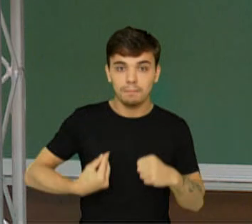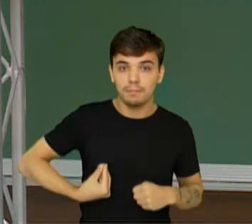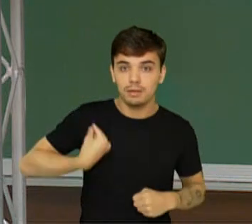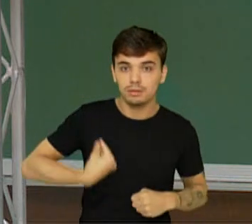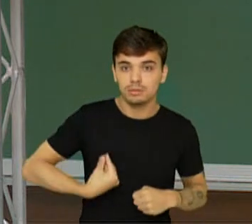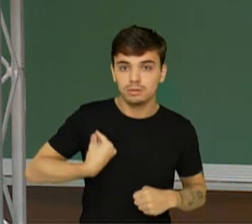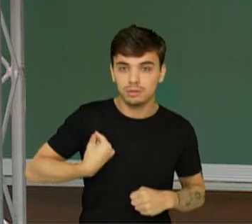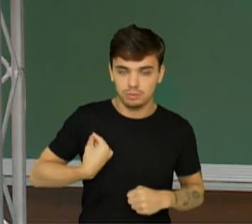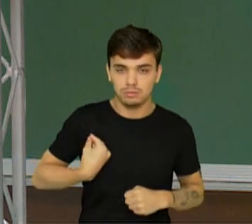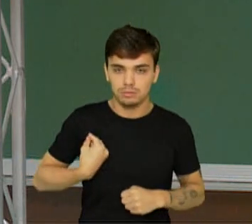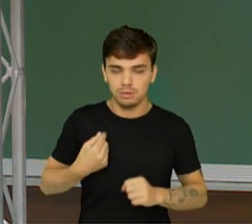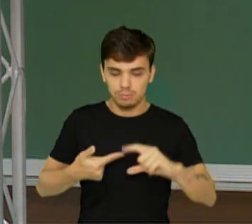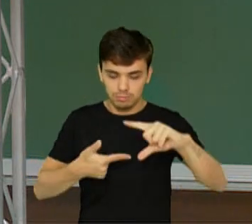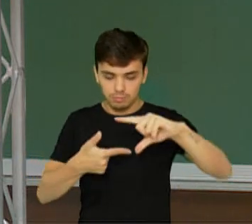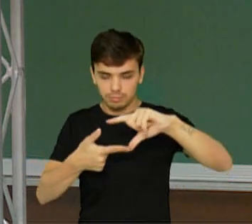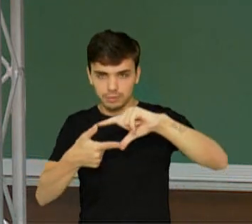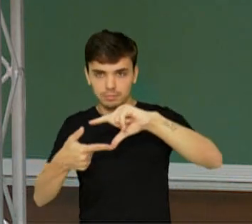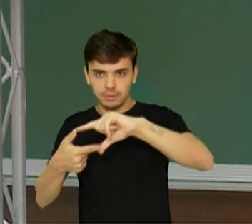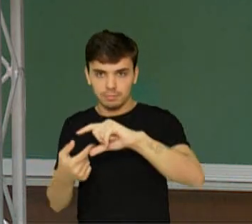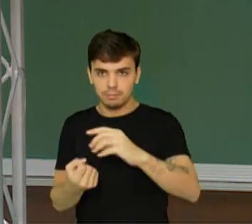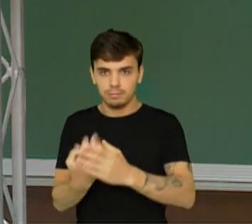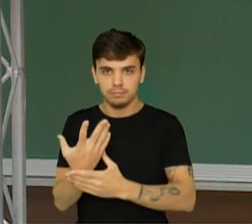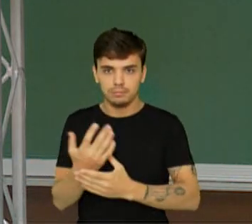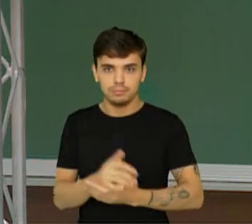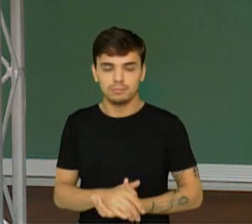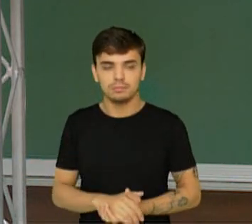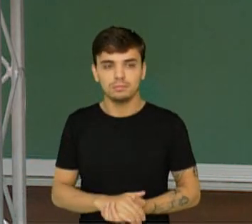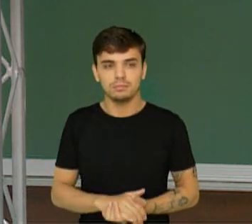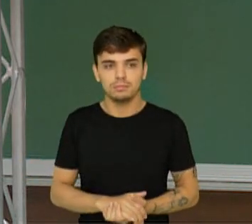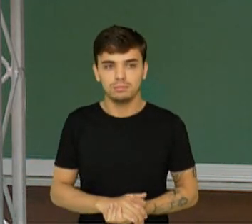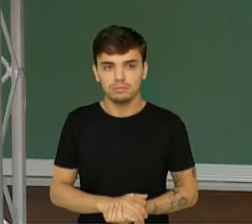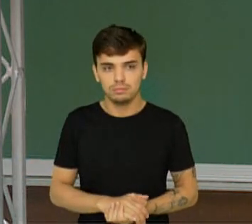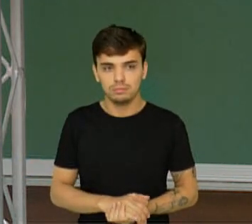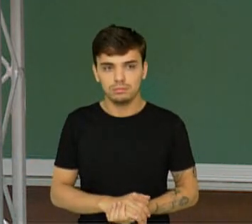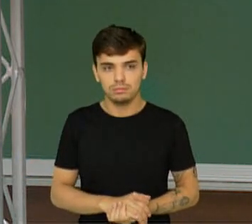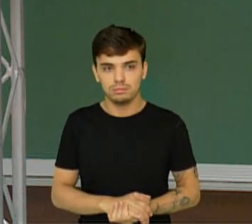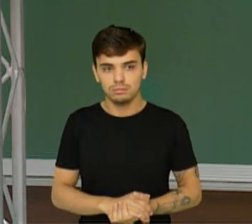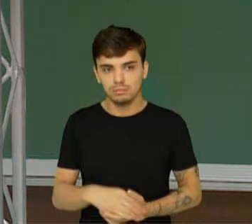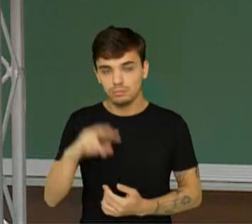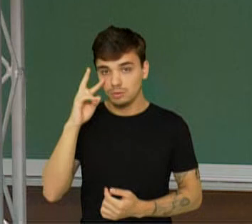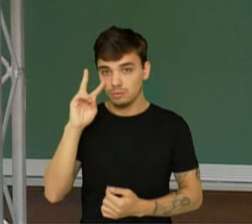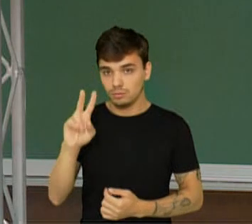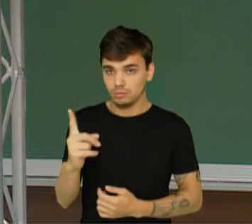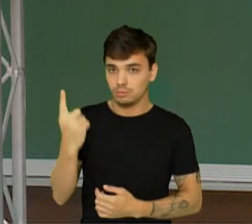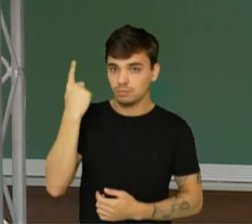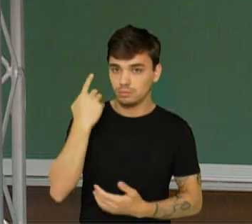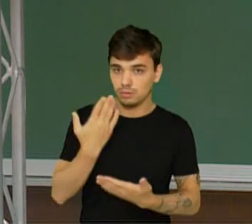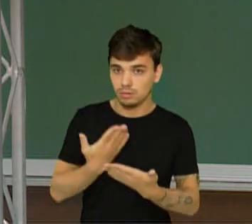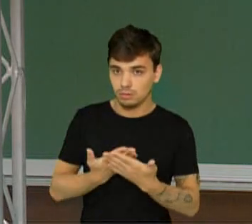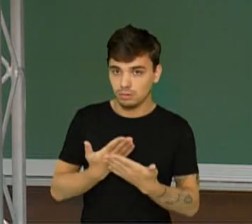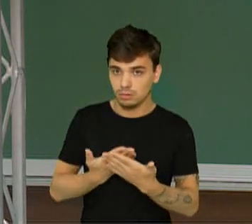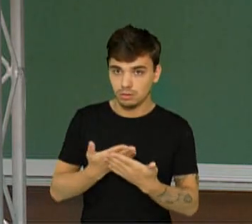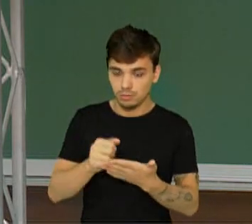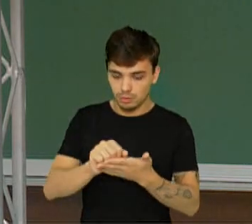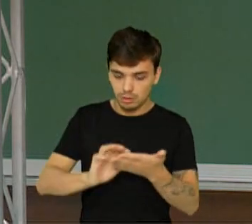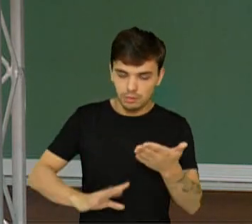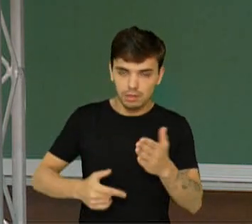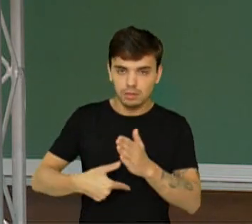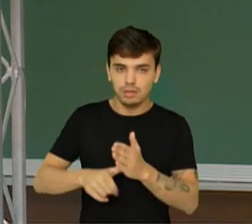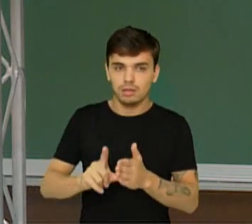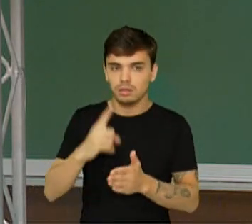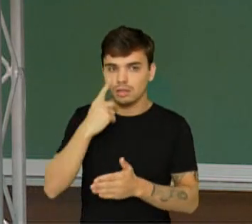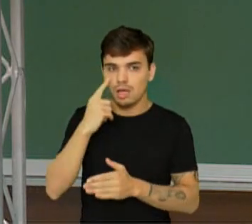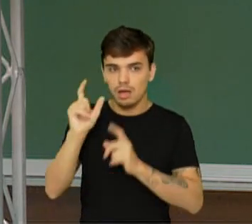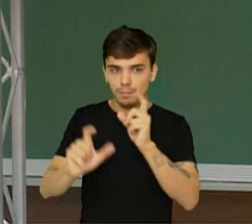presente, que apareceram na tira. Vimos em la atividade anterior que as palavras puedo, soy, cae,